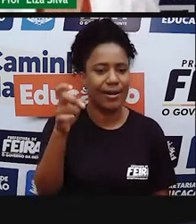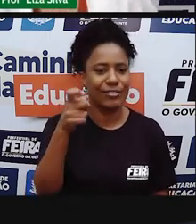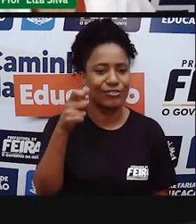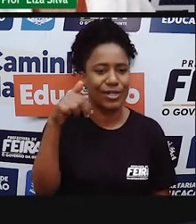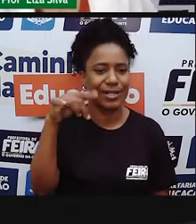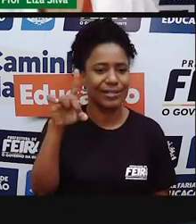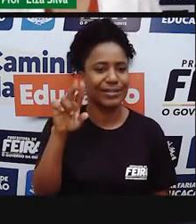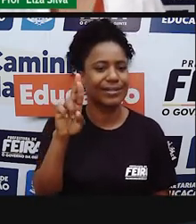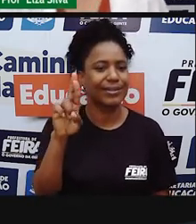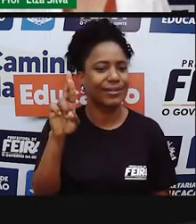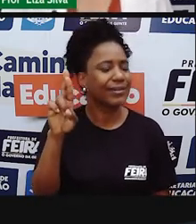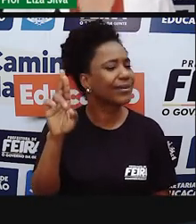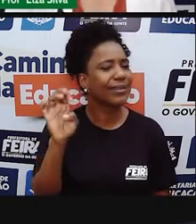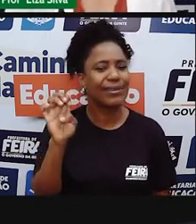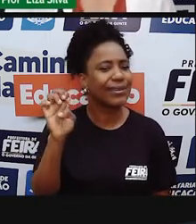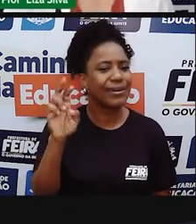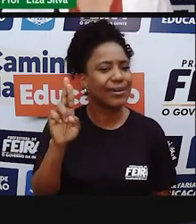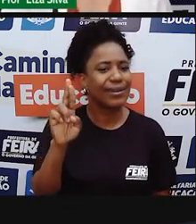Você sabe?